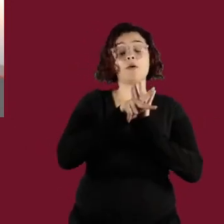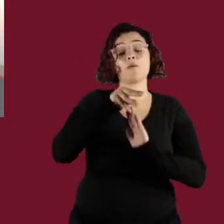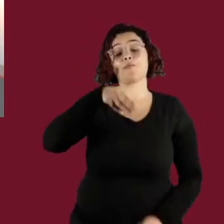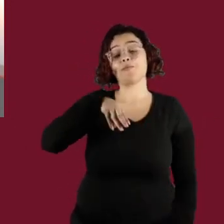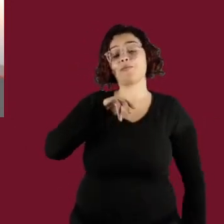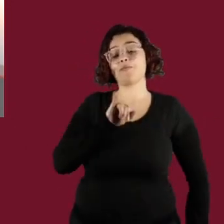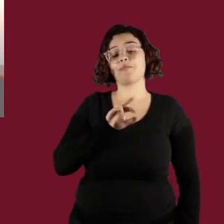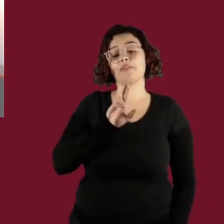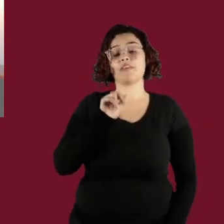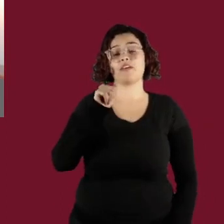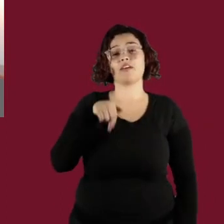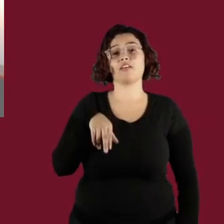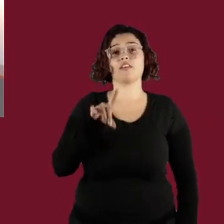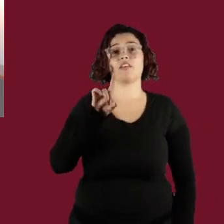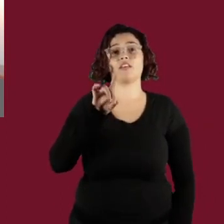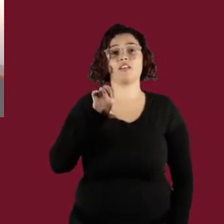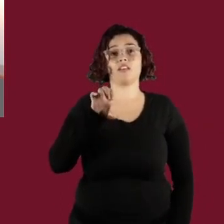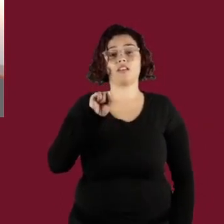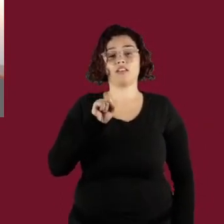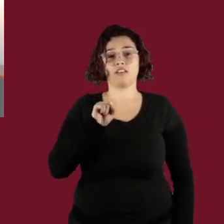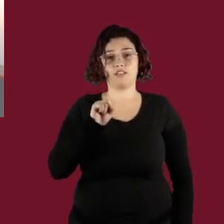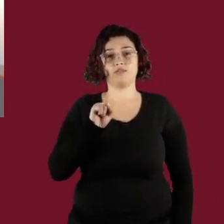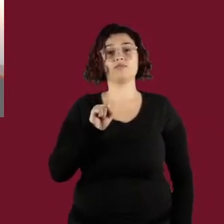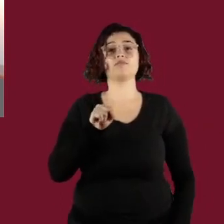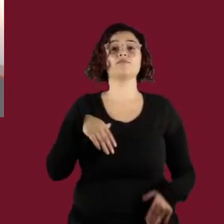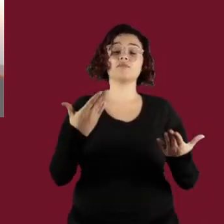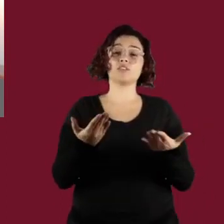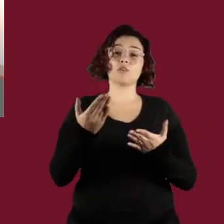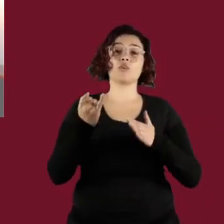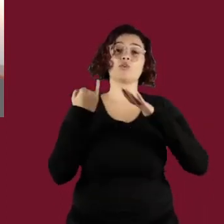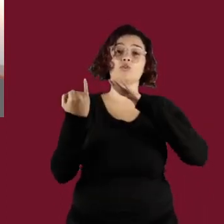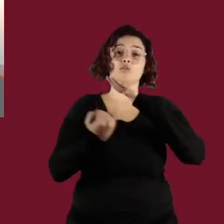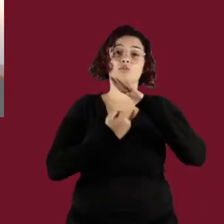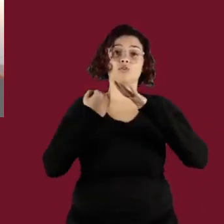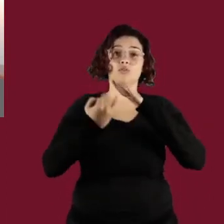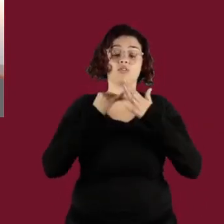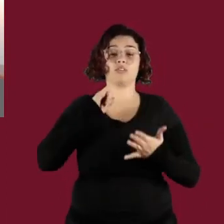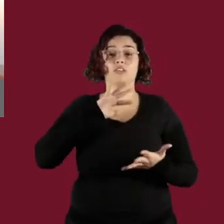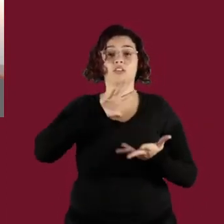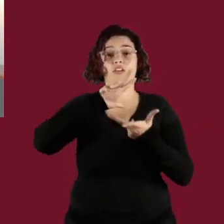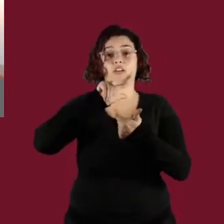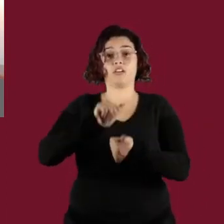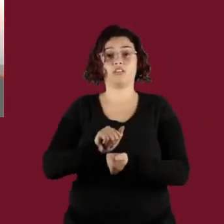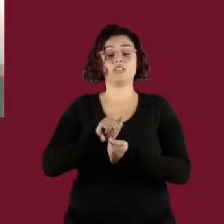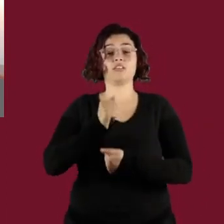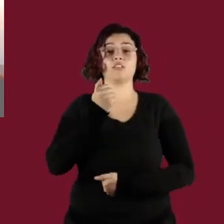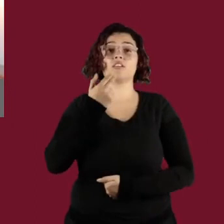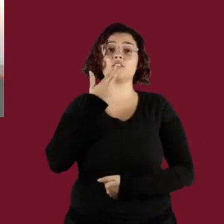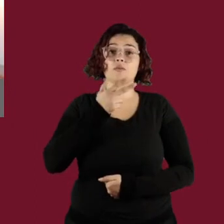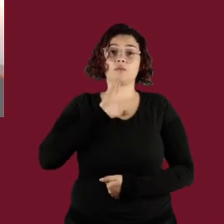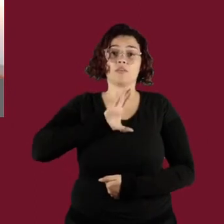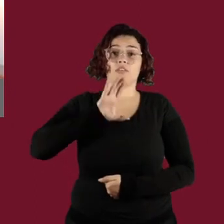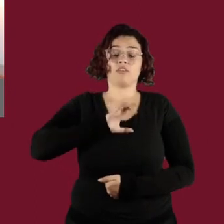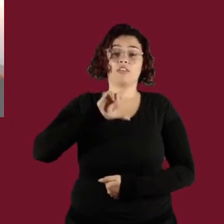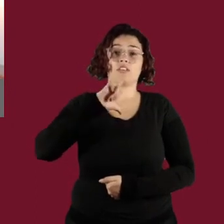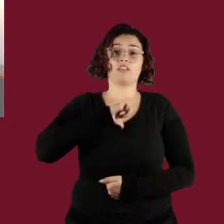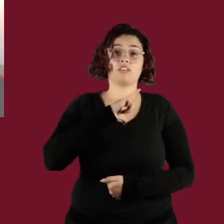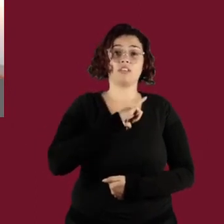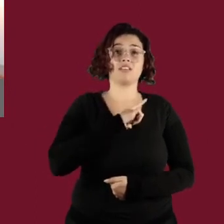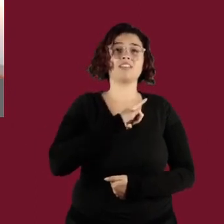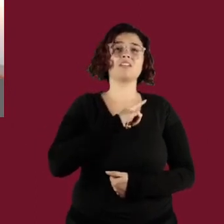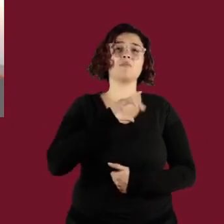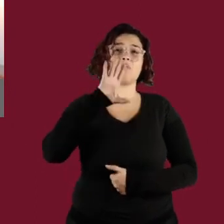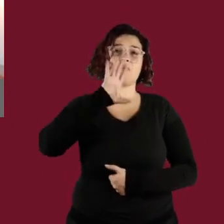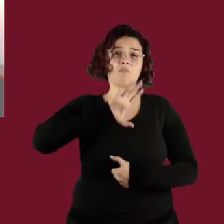E segundo o próprio Instituto Internacional de Língua Portuguesa, existem 339 línguas dentro desse universo